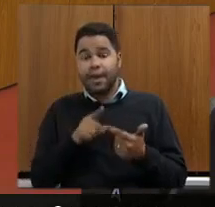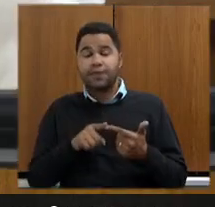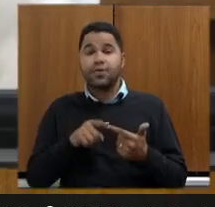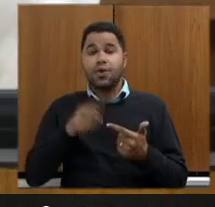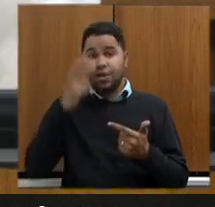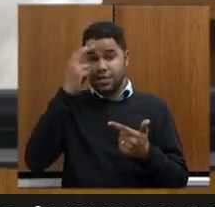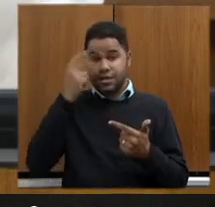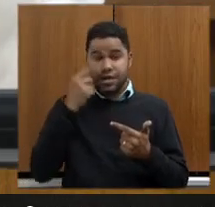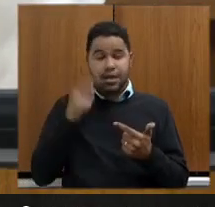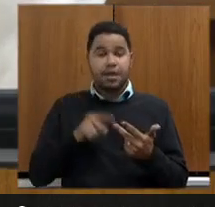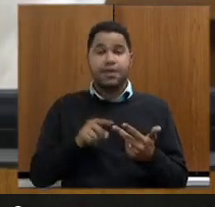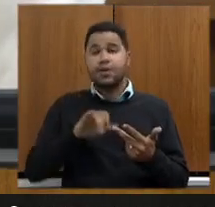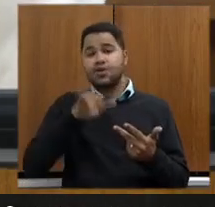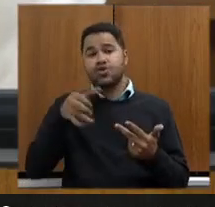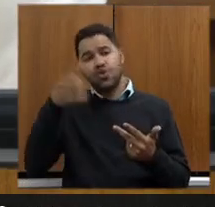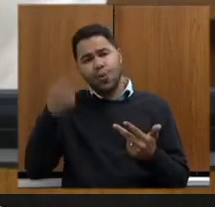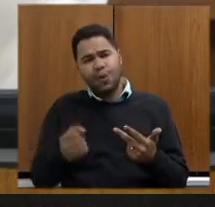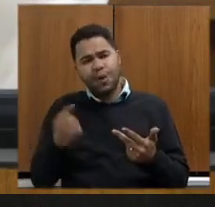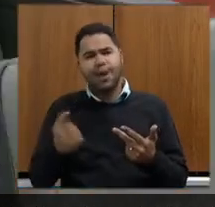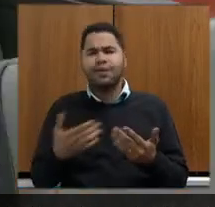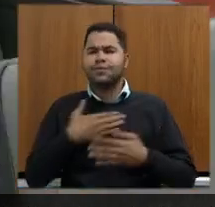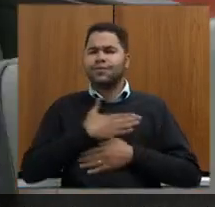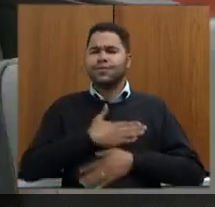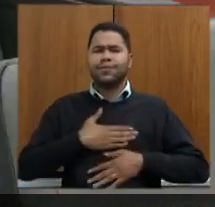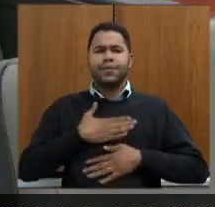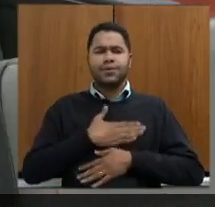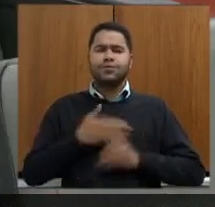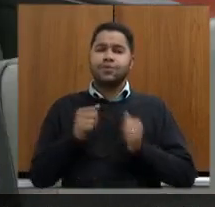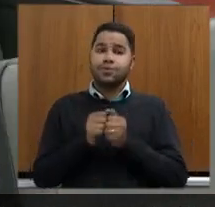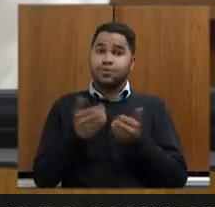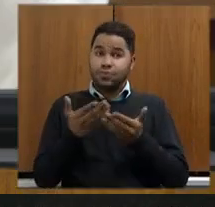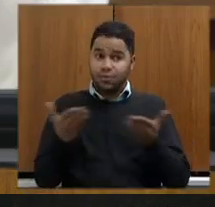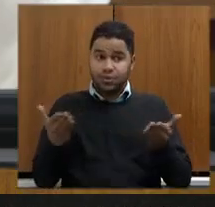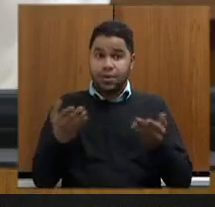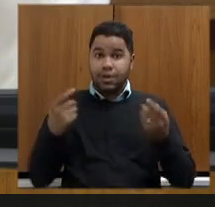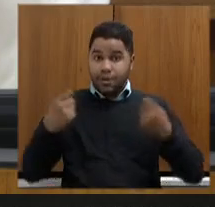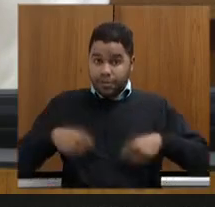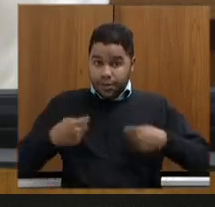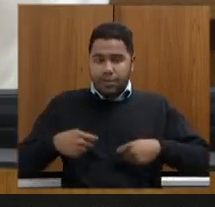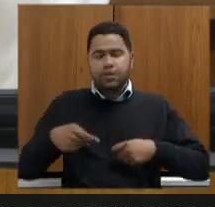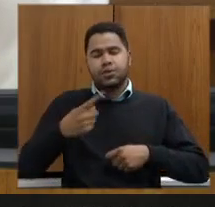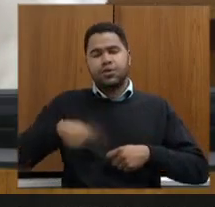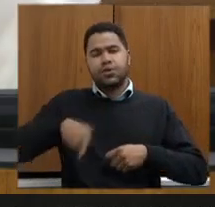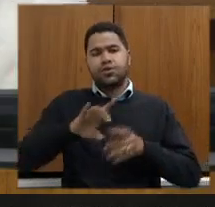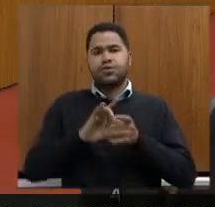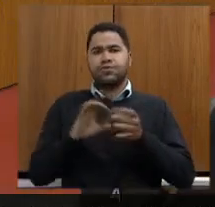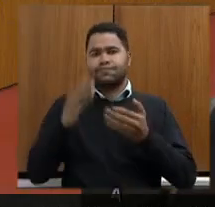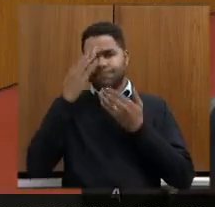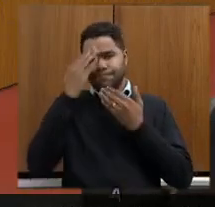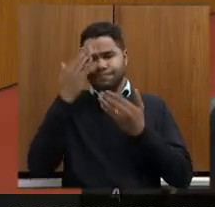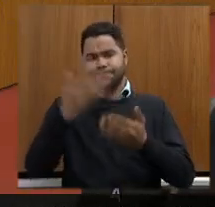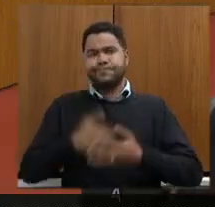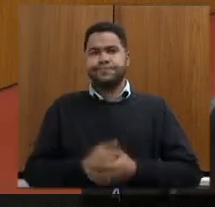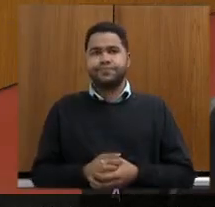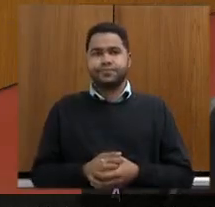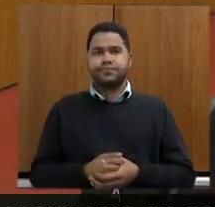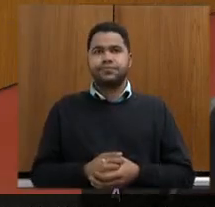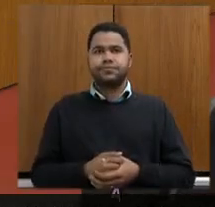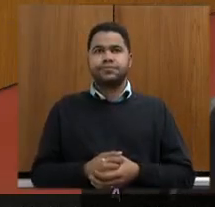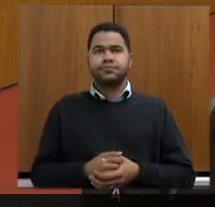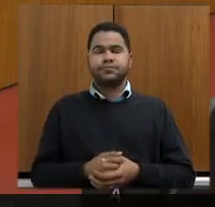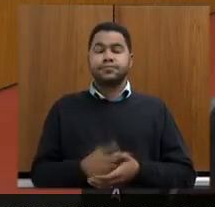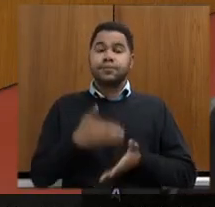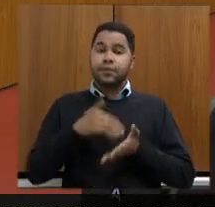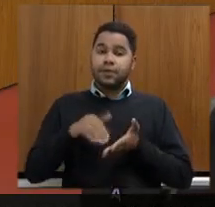meu caro João Leite um prazer estar aqui Conte conosco sempre que precisamos estamos à disposição obrigada obrigado